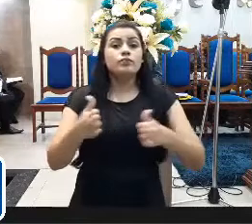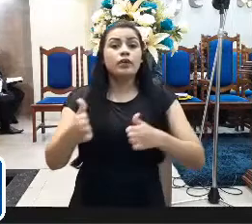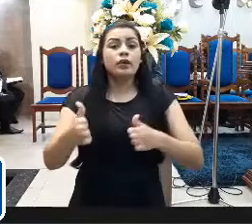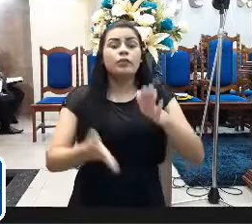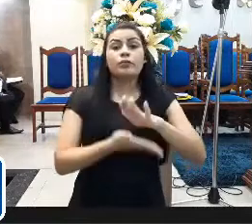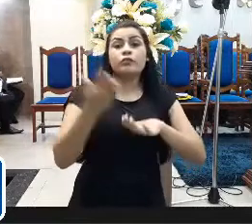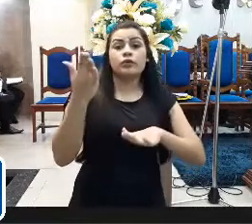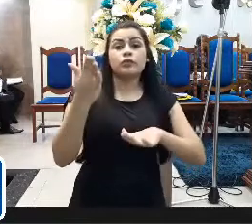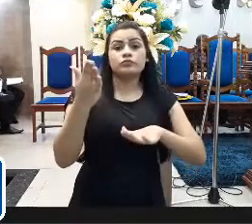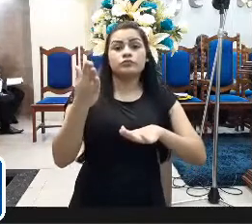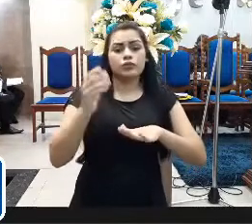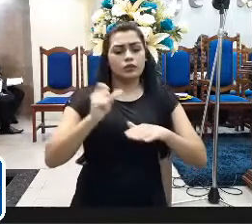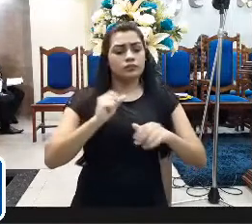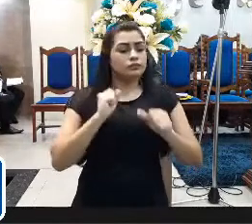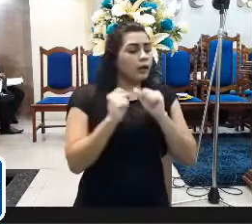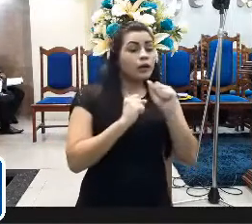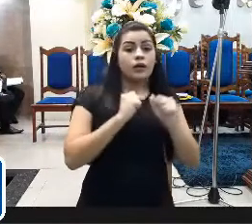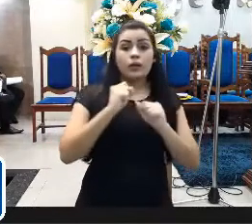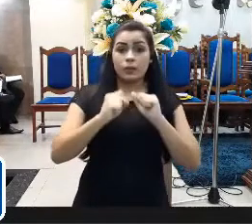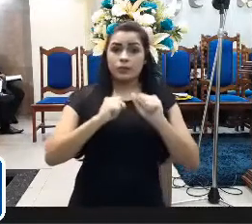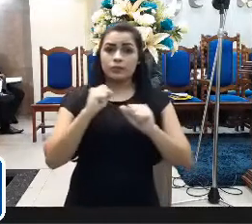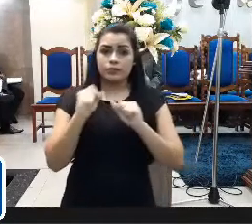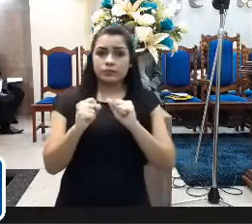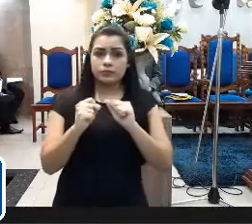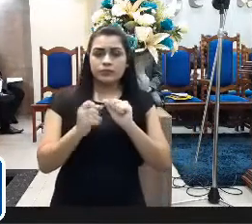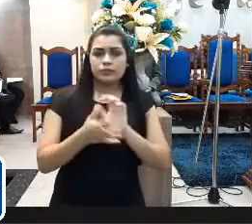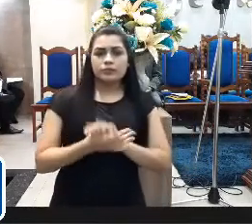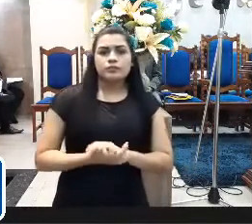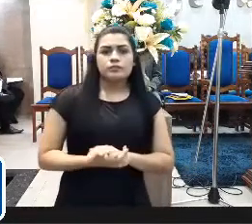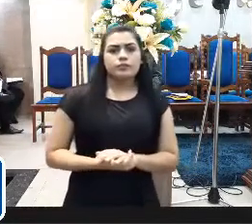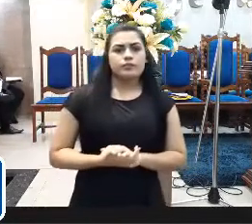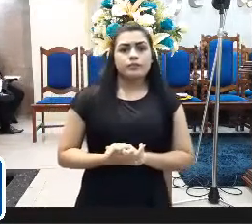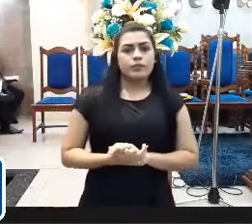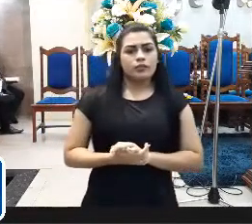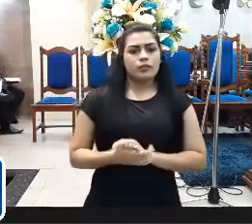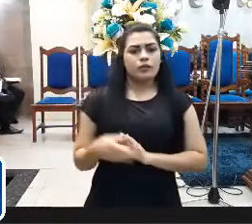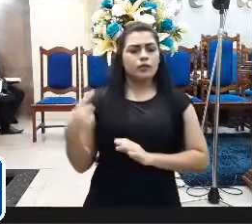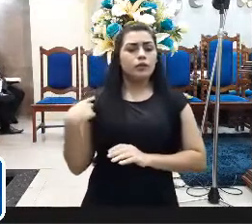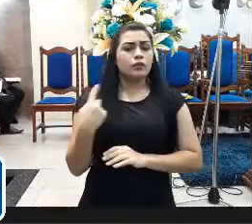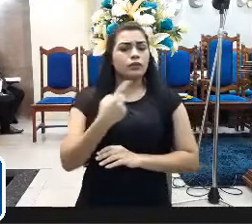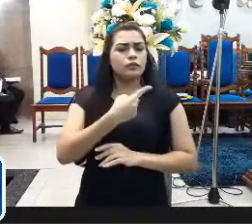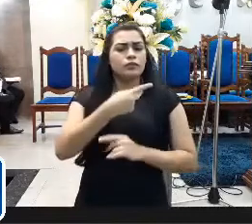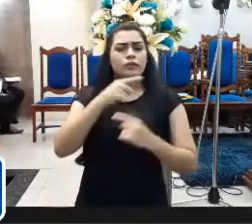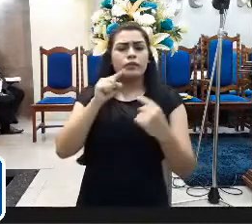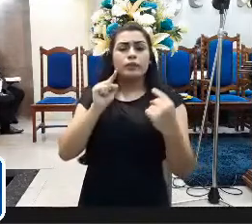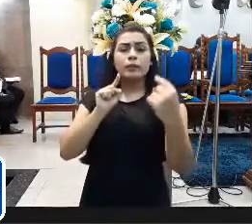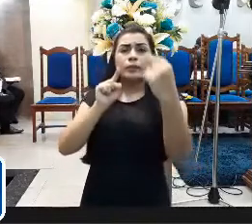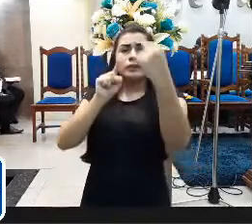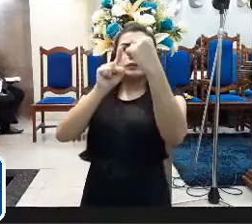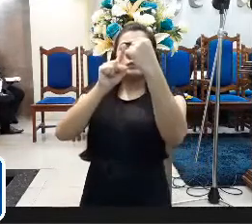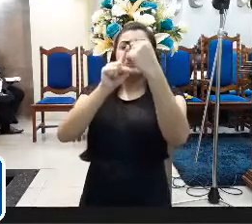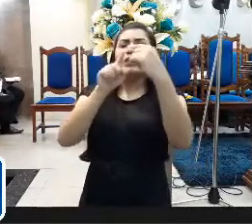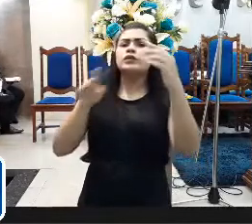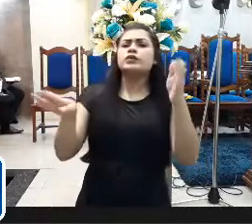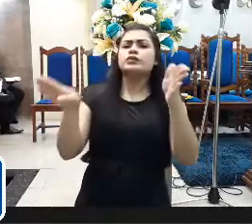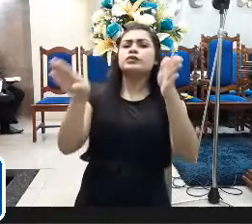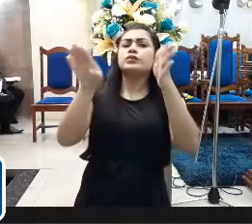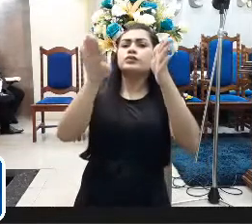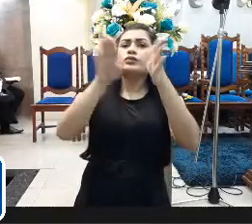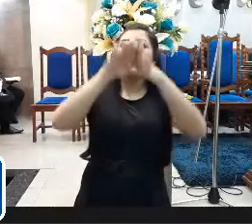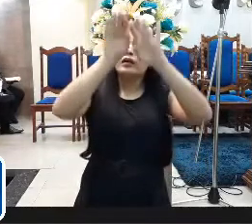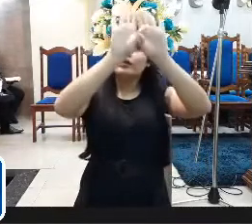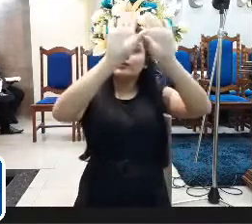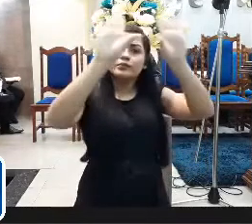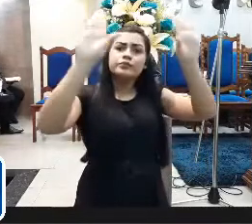peregrinação, não é? Numa caminhada. Glória a Deus, estamos numa caminhada para se chegar à glorificação, para se chegar